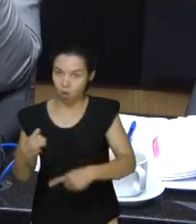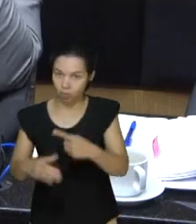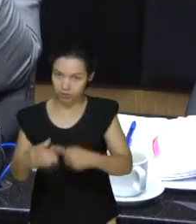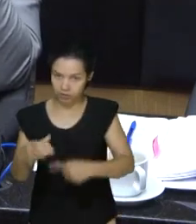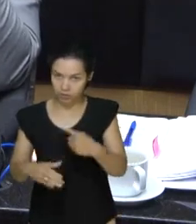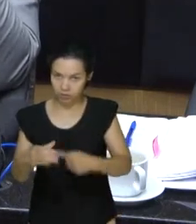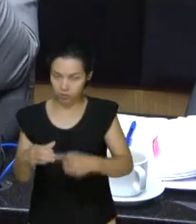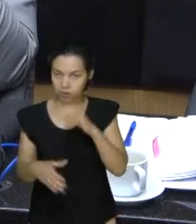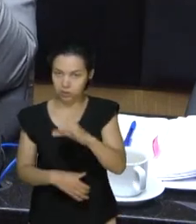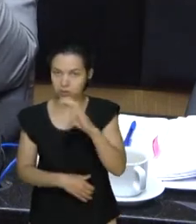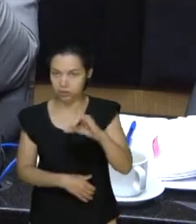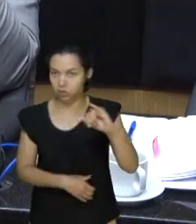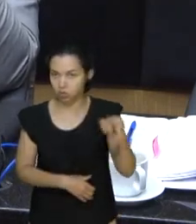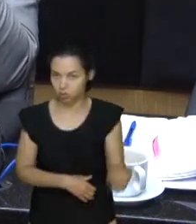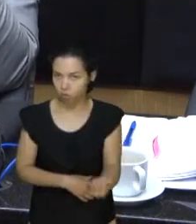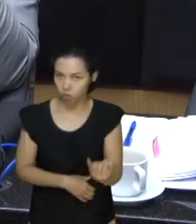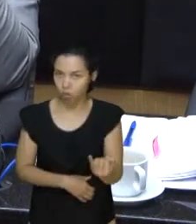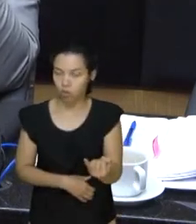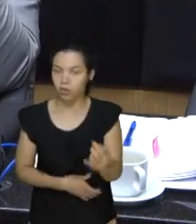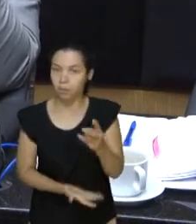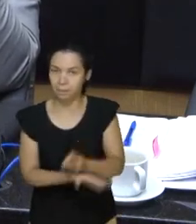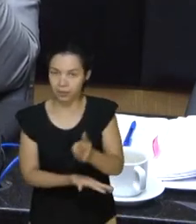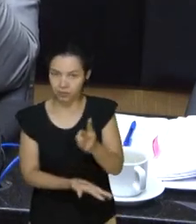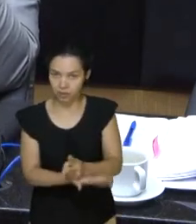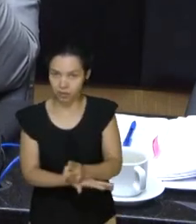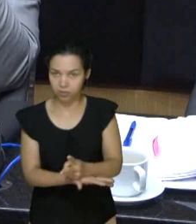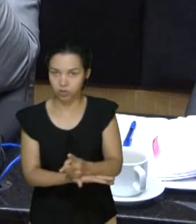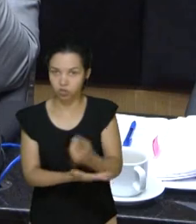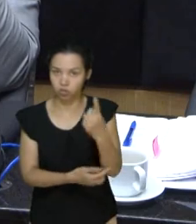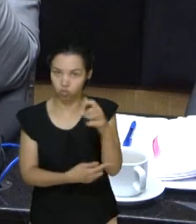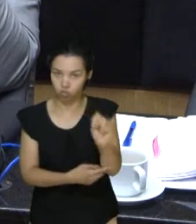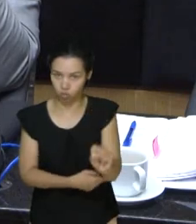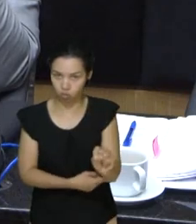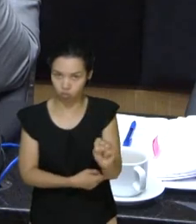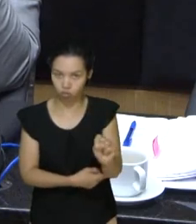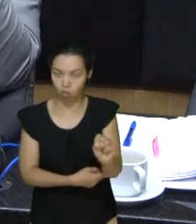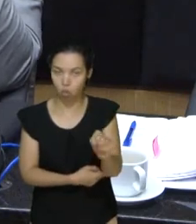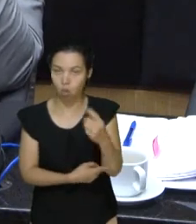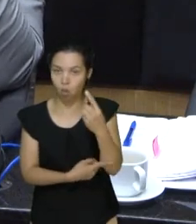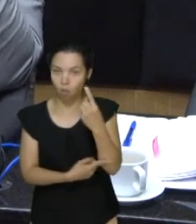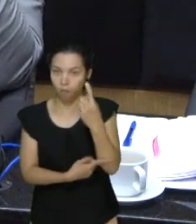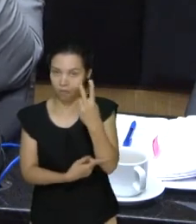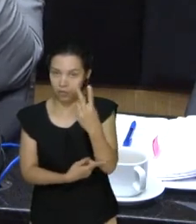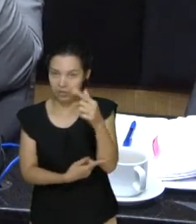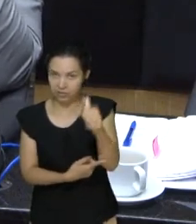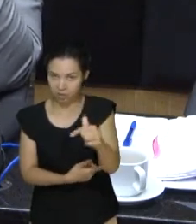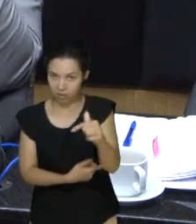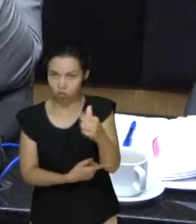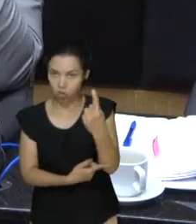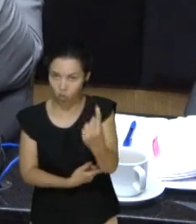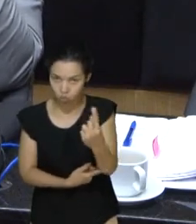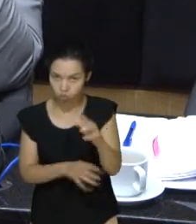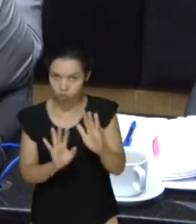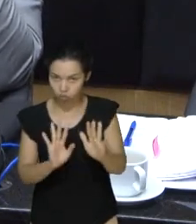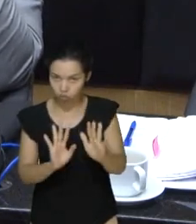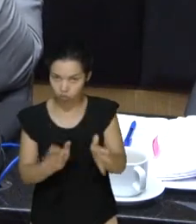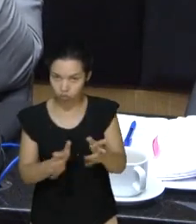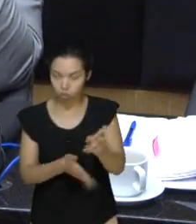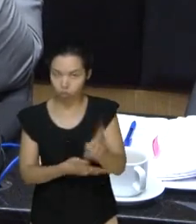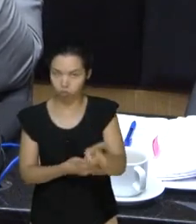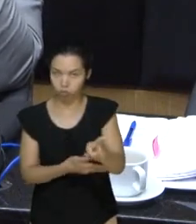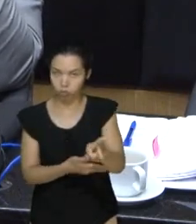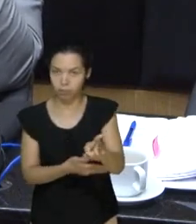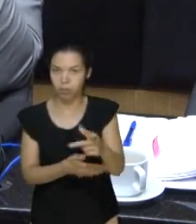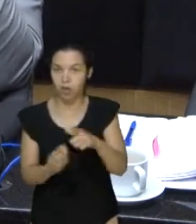Justiça manteve desses 18 somente o artigo 27. O artigo 27,